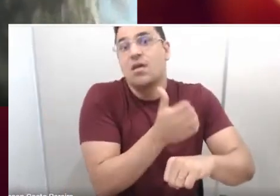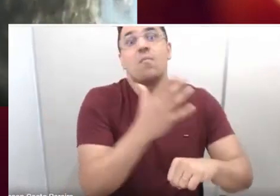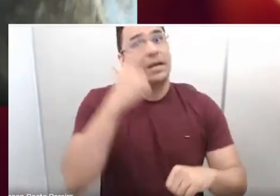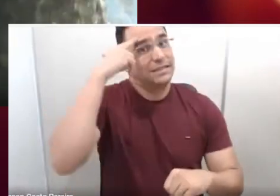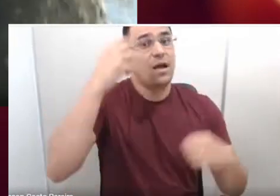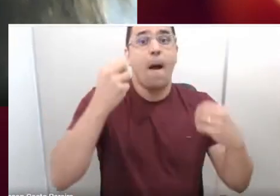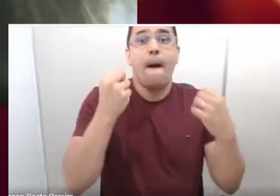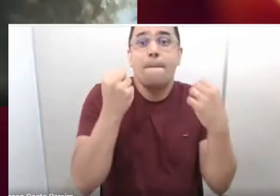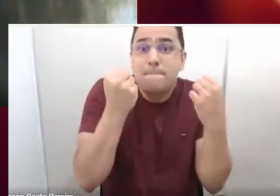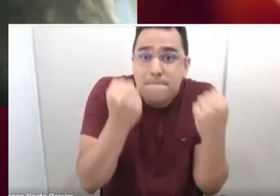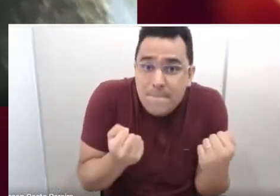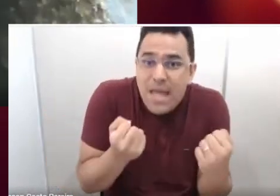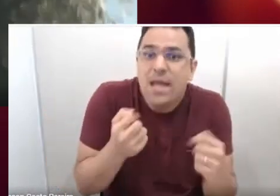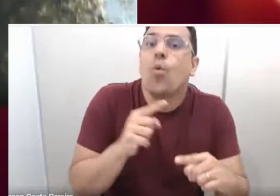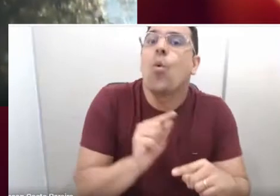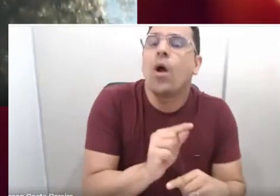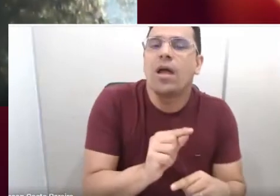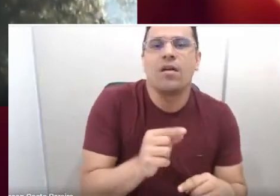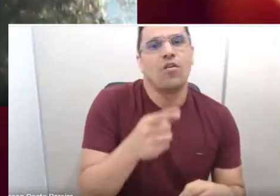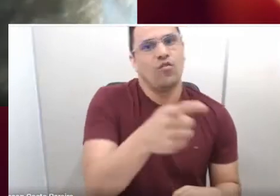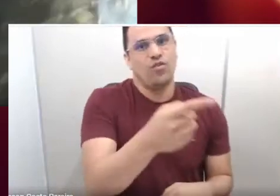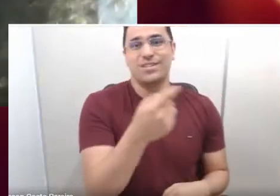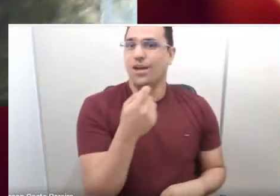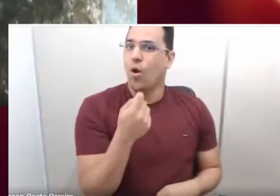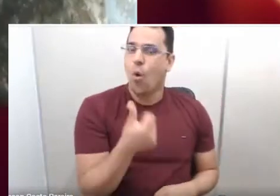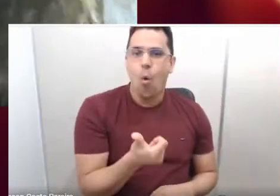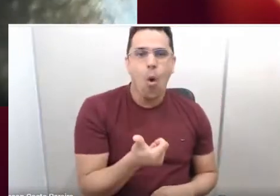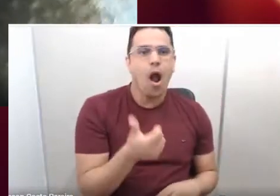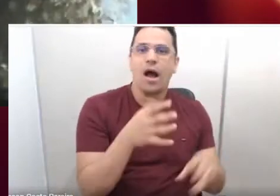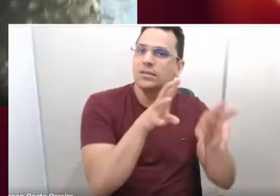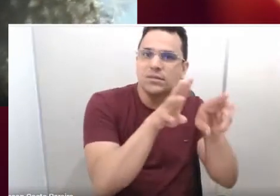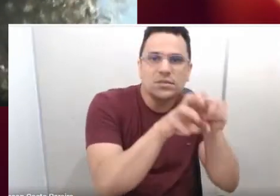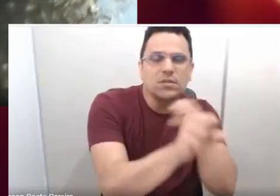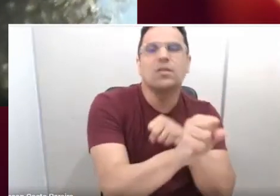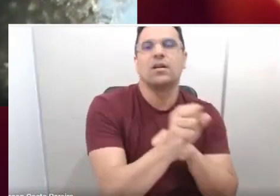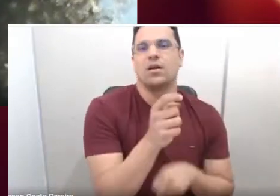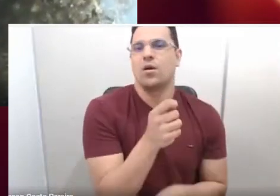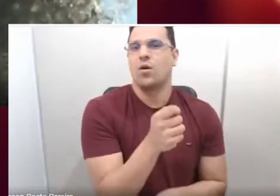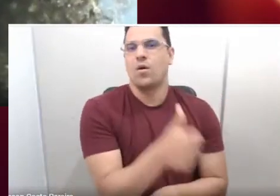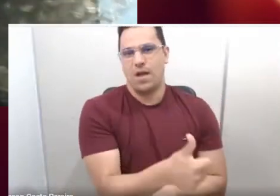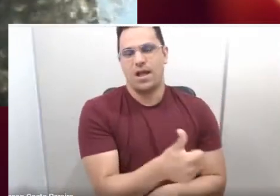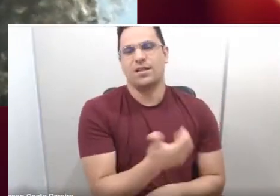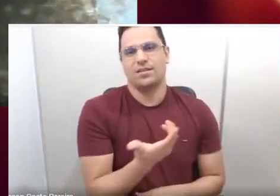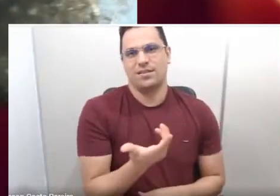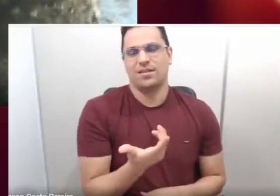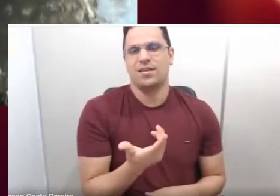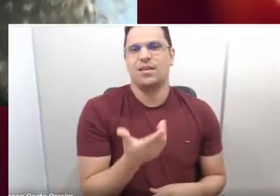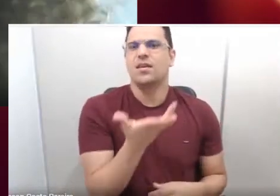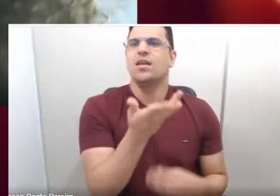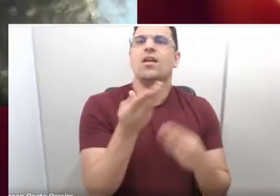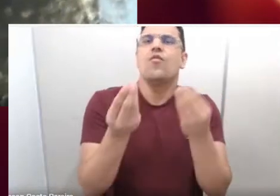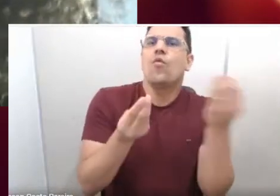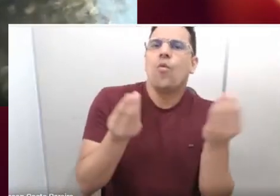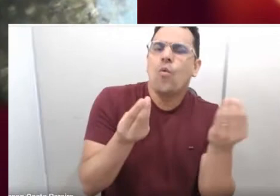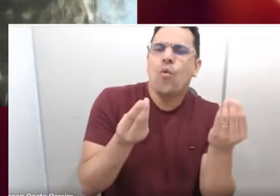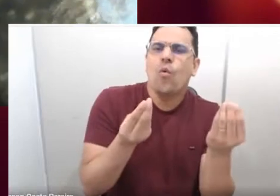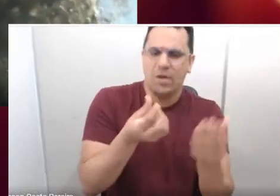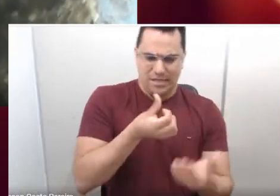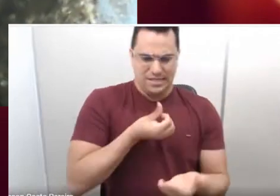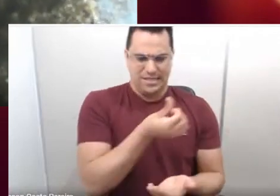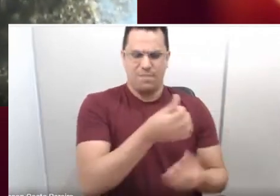fato de você ser finalista, né? Eu acho que traz todo um diferencial para você dar conta de finalizar o semestre